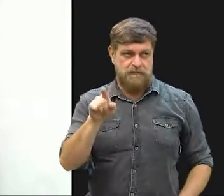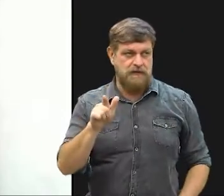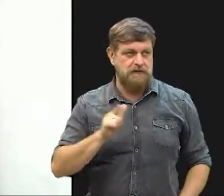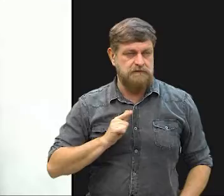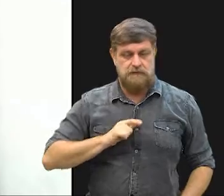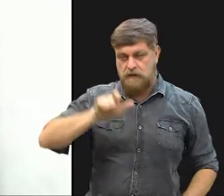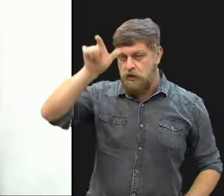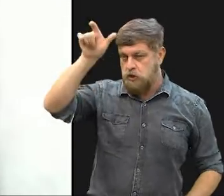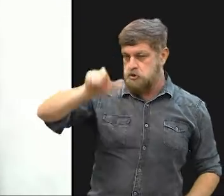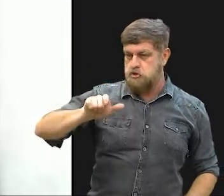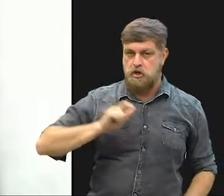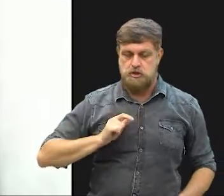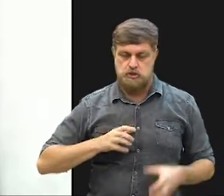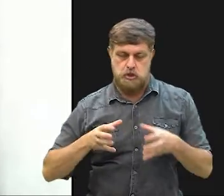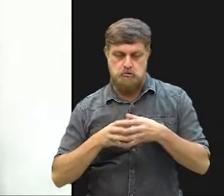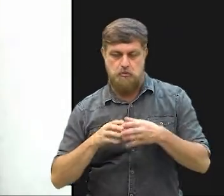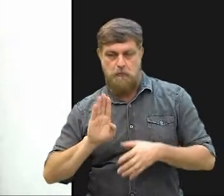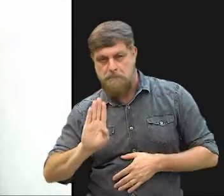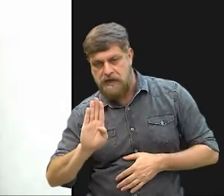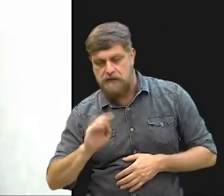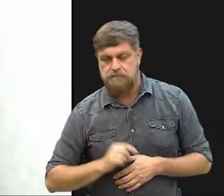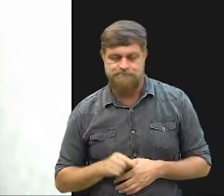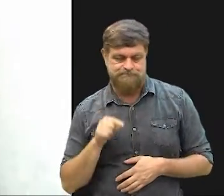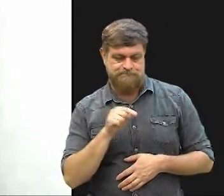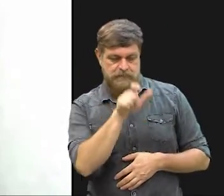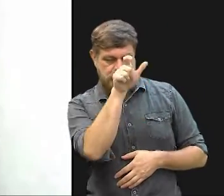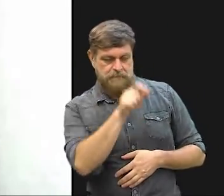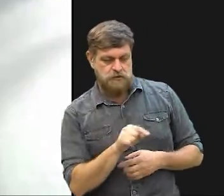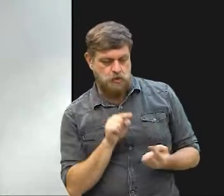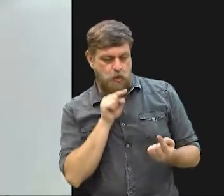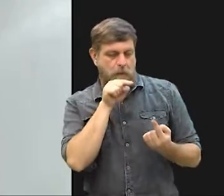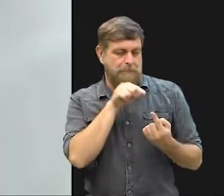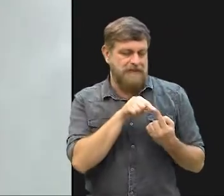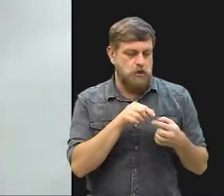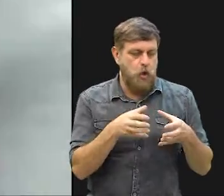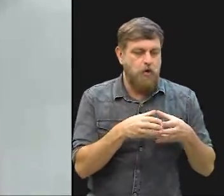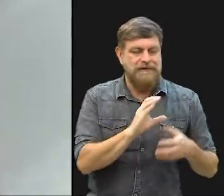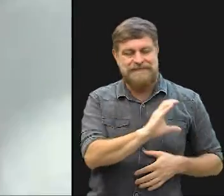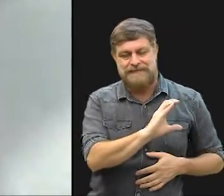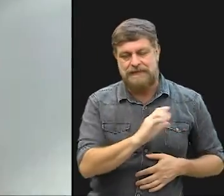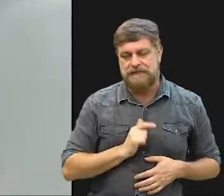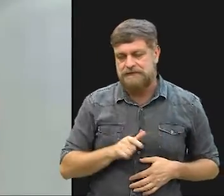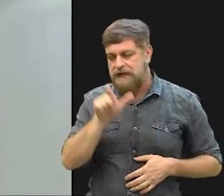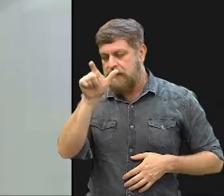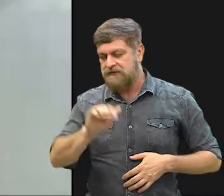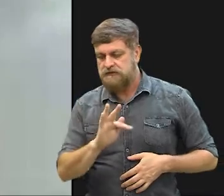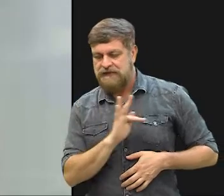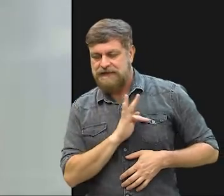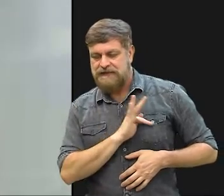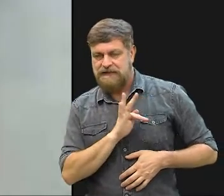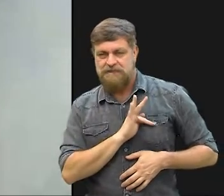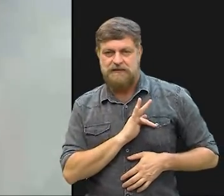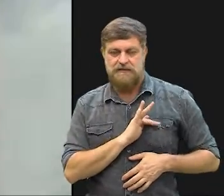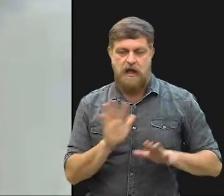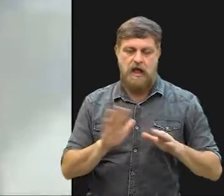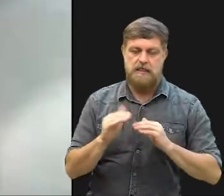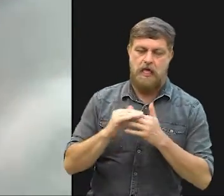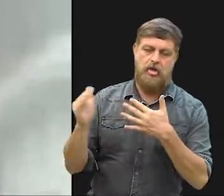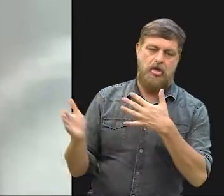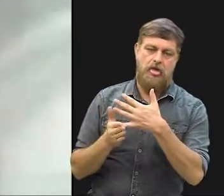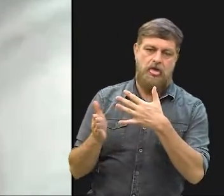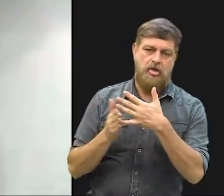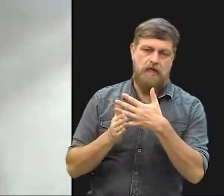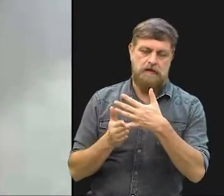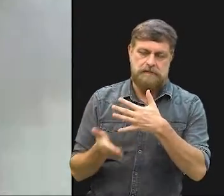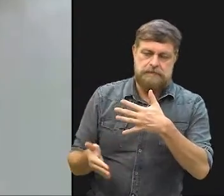é atleta de Série B, ciclano é atleta de Série C, Beltrano é treinador de não baixar, de não deixar